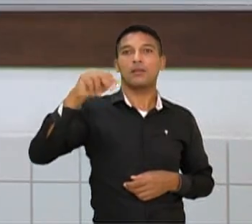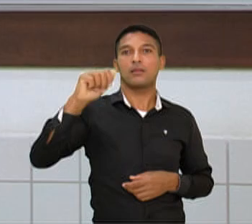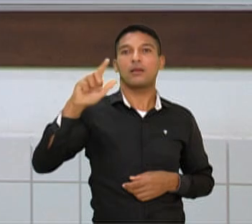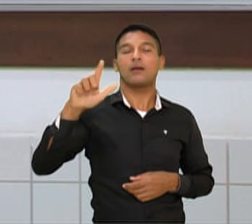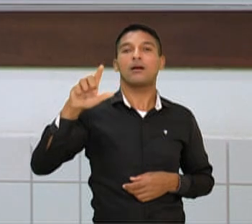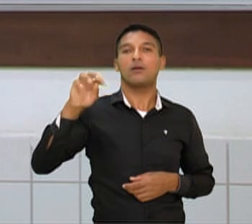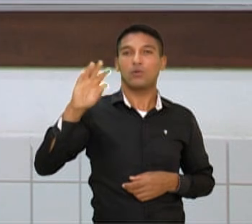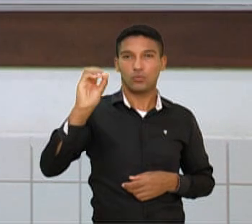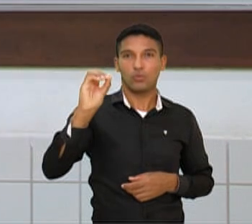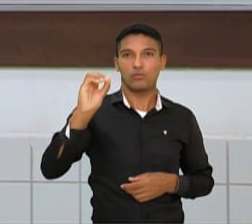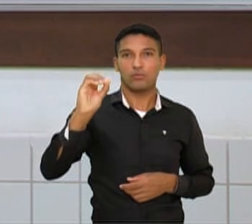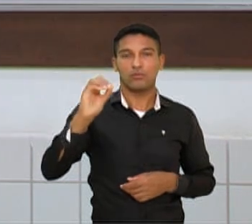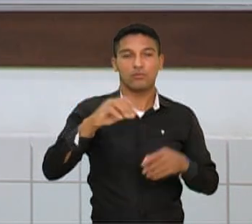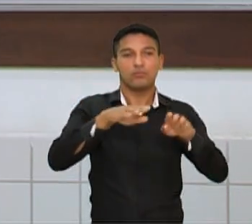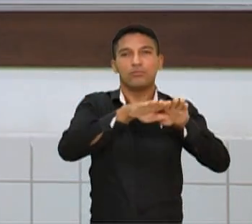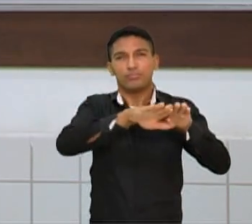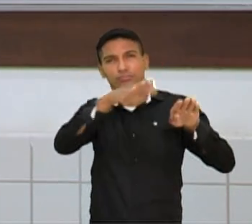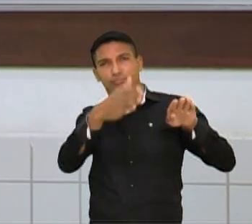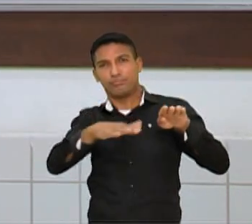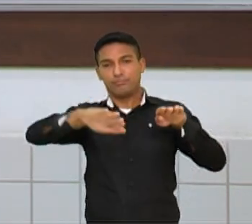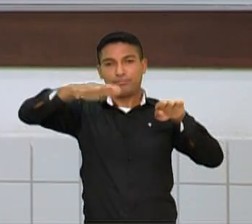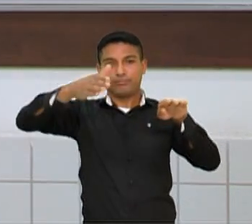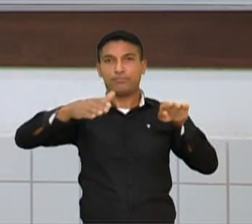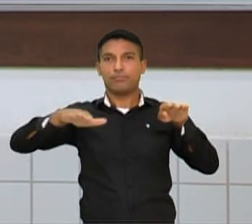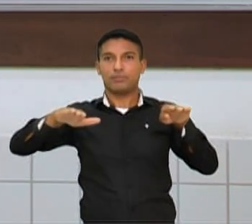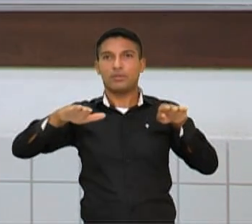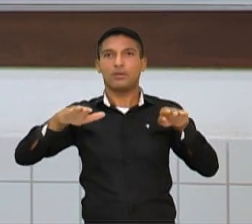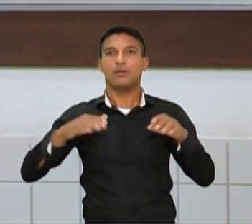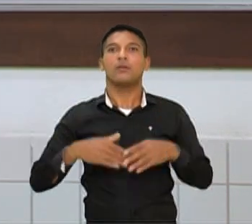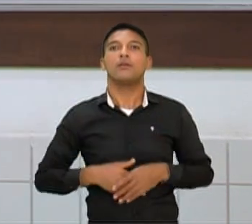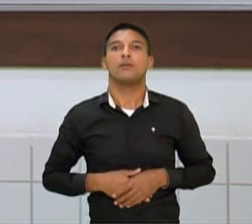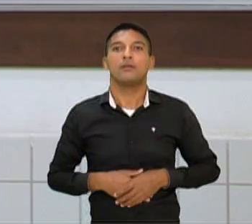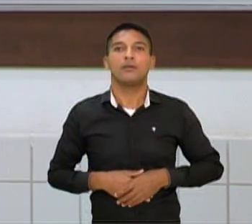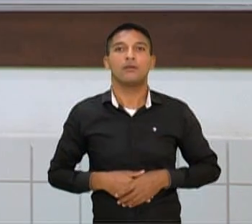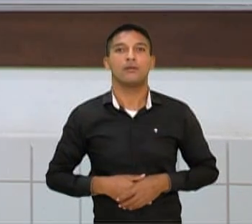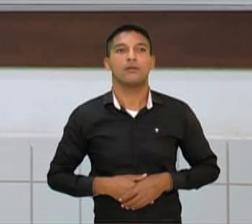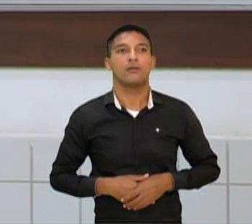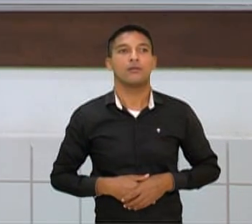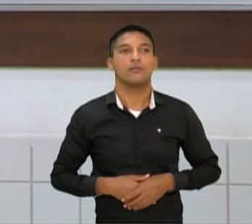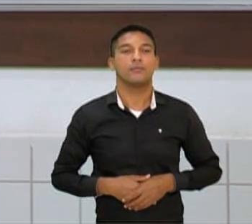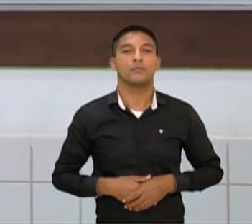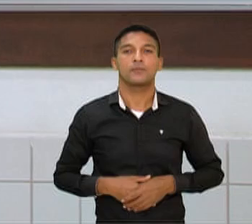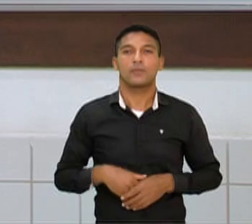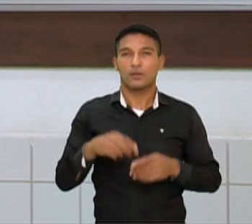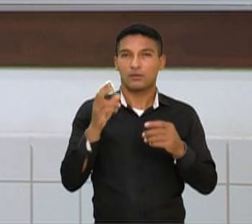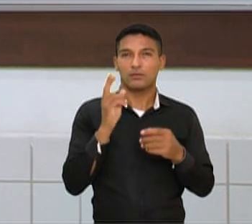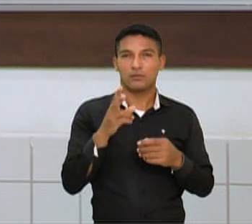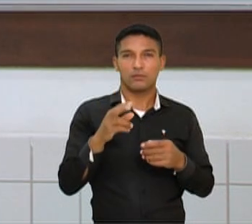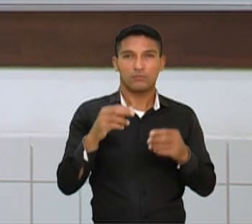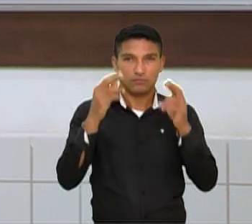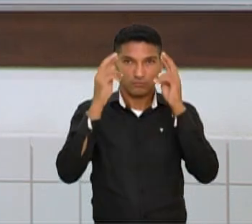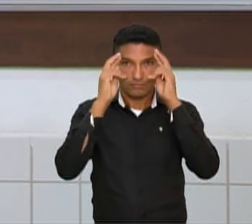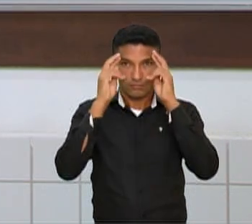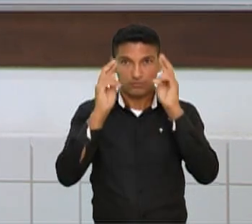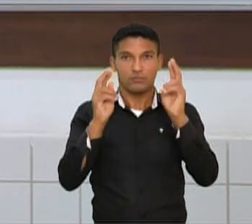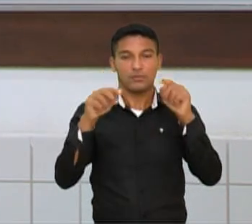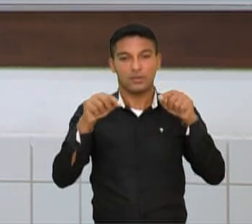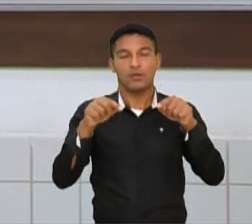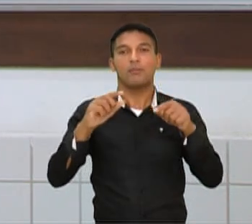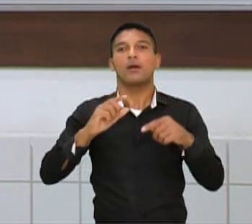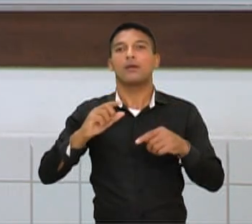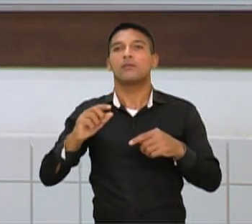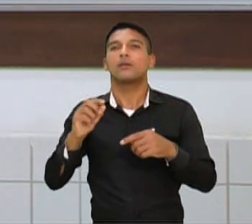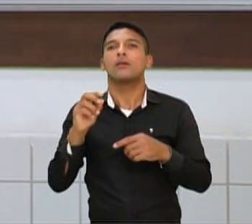aprimoramento e uma utilização do território para a urbanização nessa região, sempre respeitando e, logicamente, indo pelos caminhos